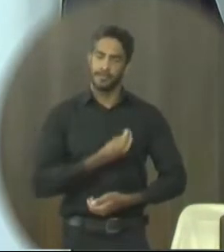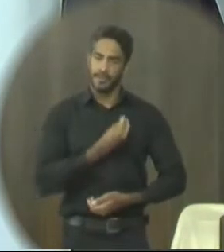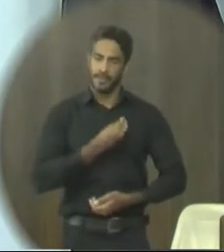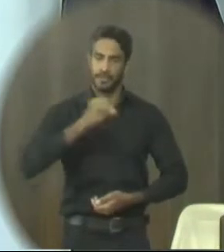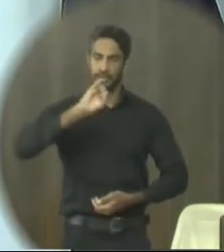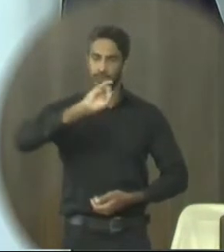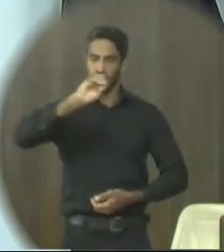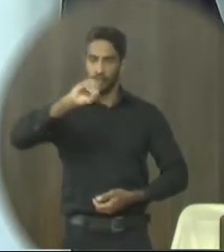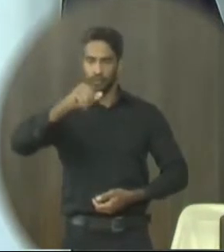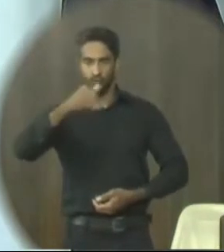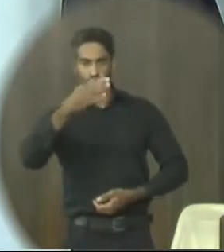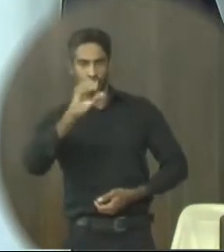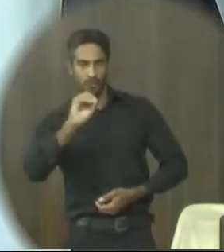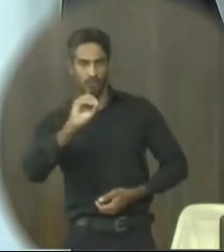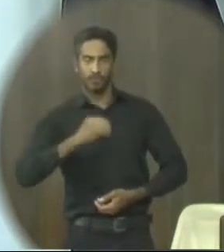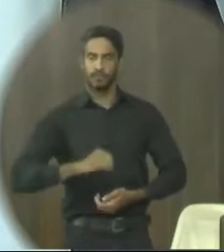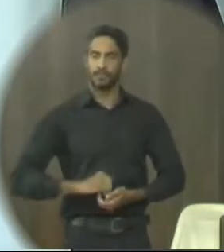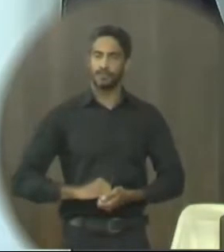João Pereira da Silva.